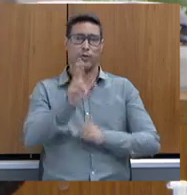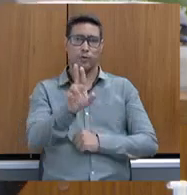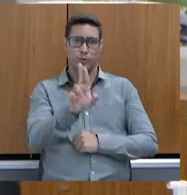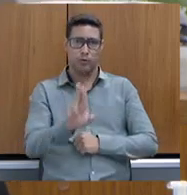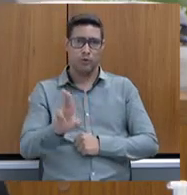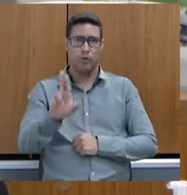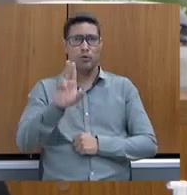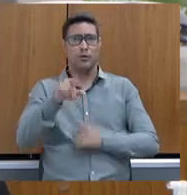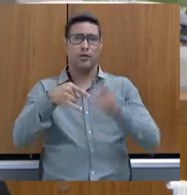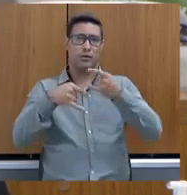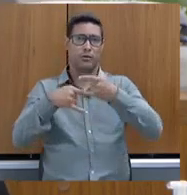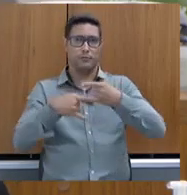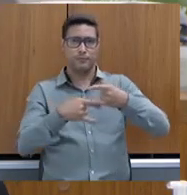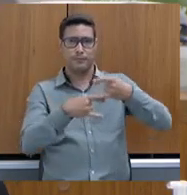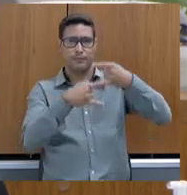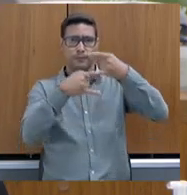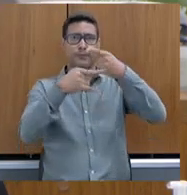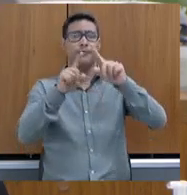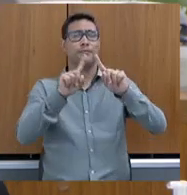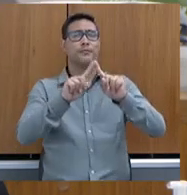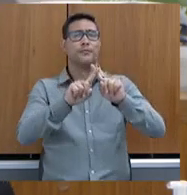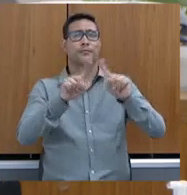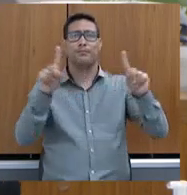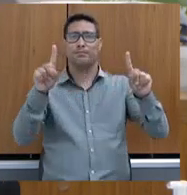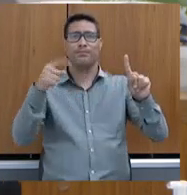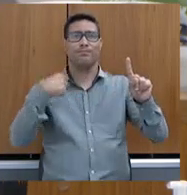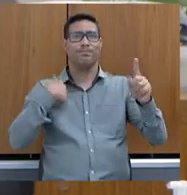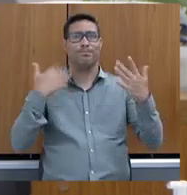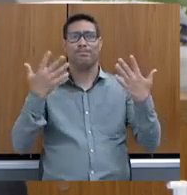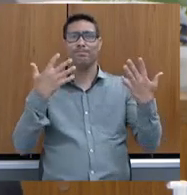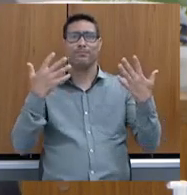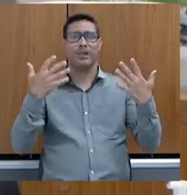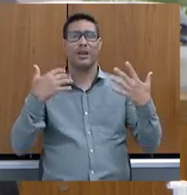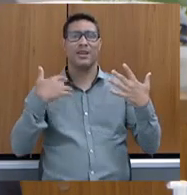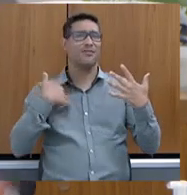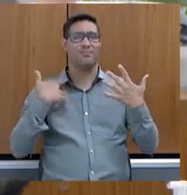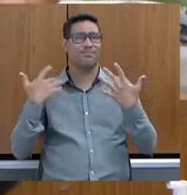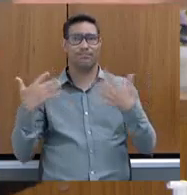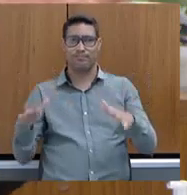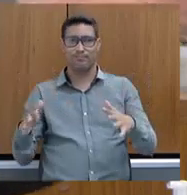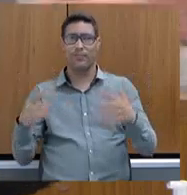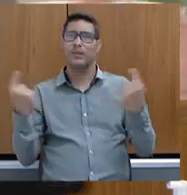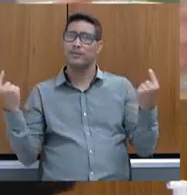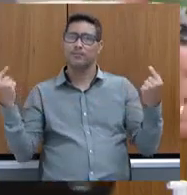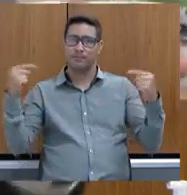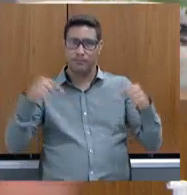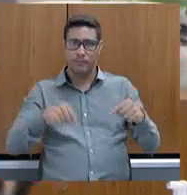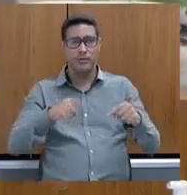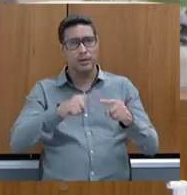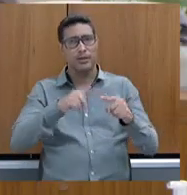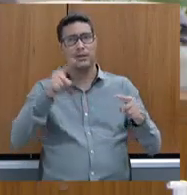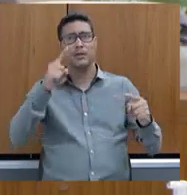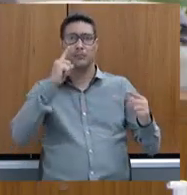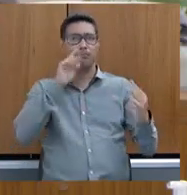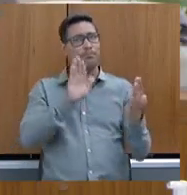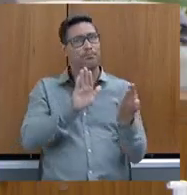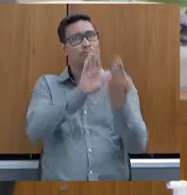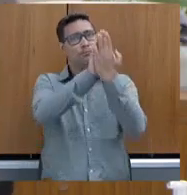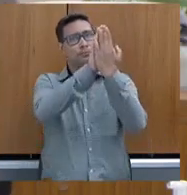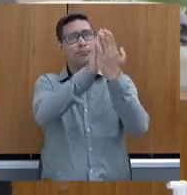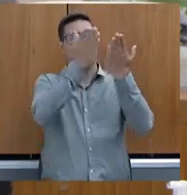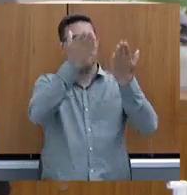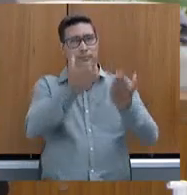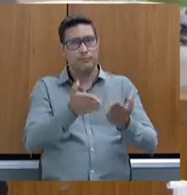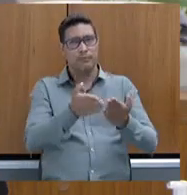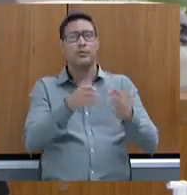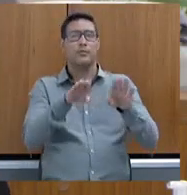câmera mas eu não me pedi me permitir para orar inclusive na sua presença com a sua equipe